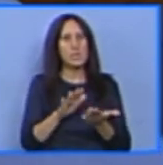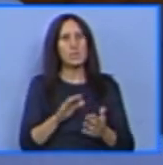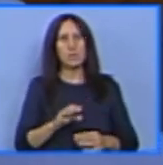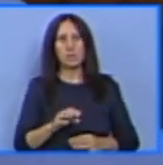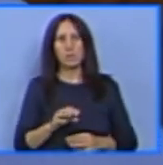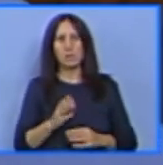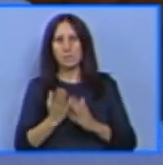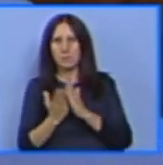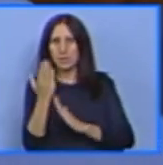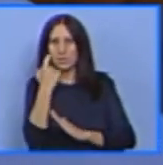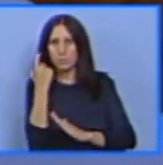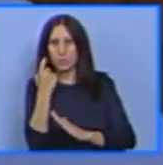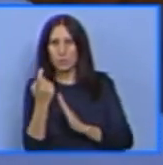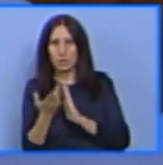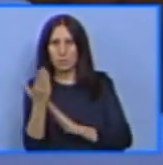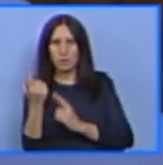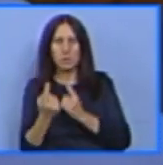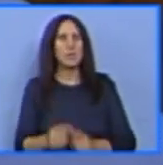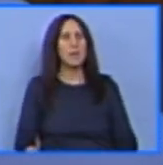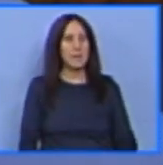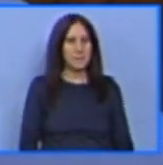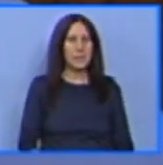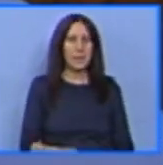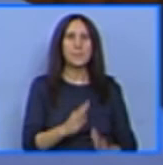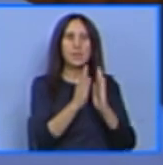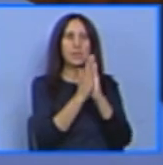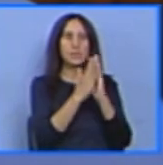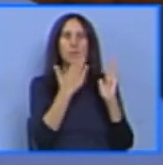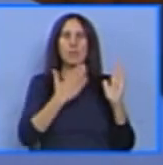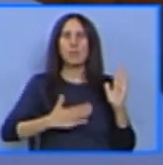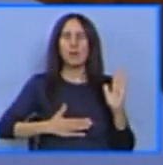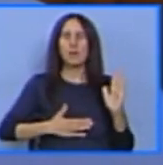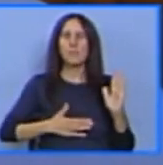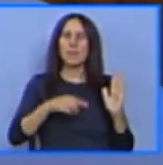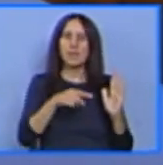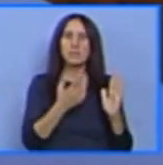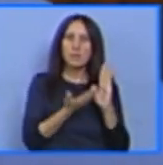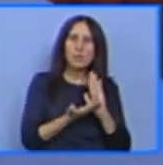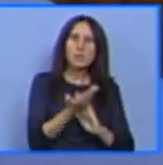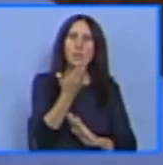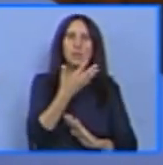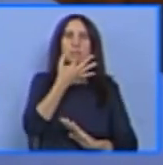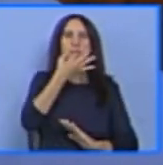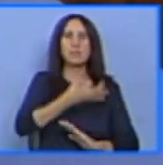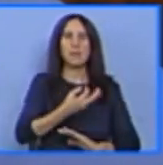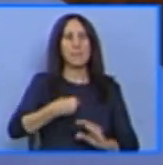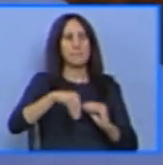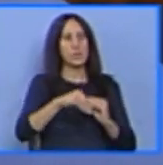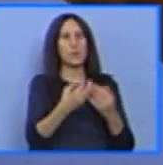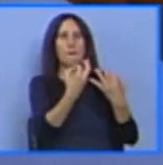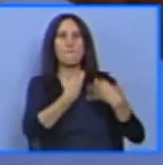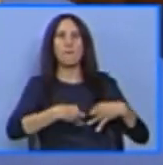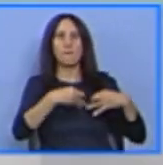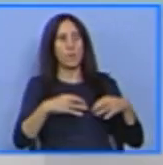que permanece, algo que permaneça. A religião dá esse fundo, digamos, de continuidade, de certeza, também de acolhimento, de ter